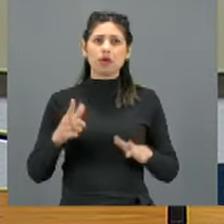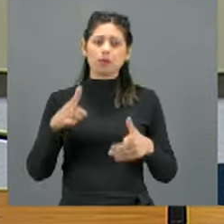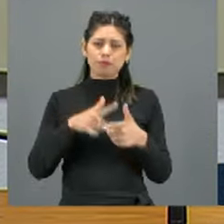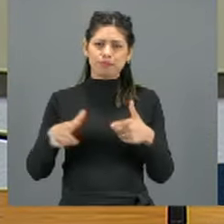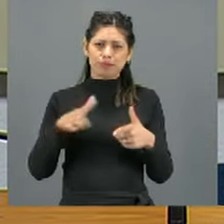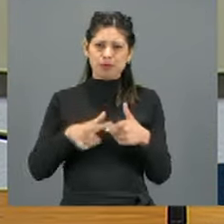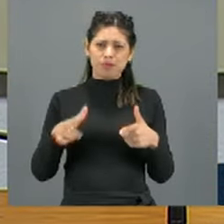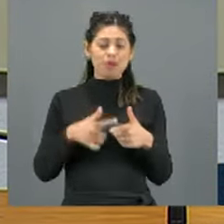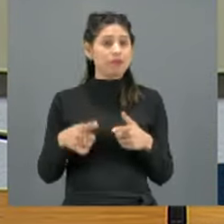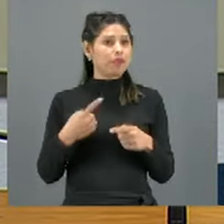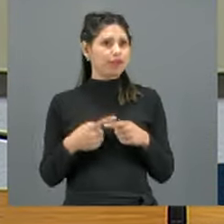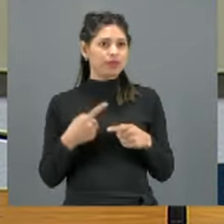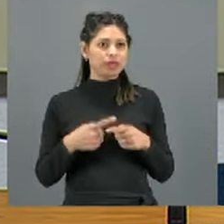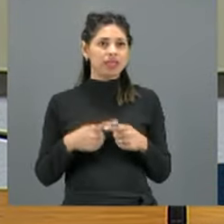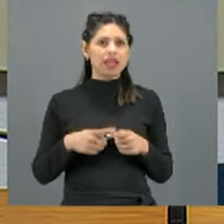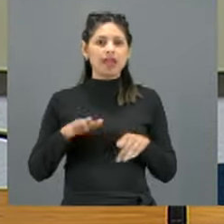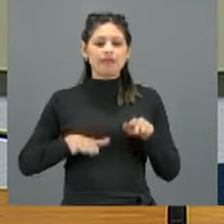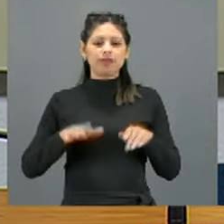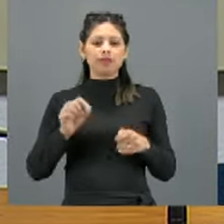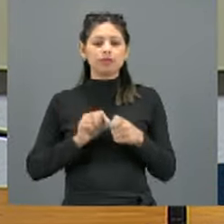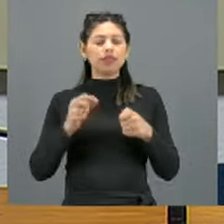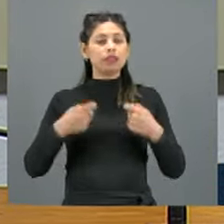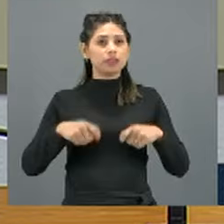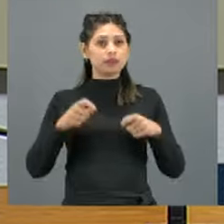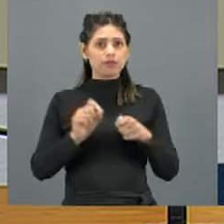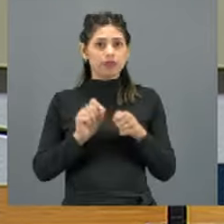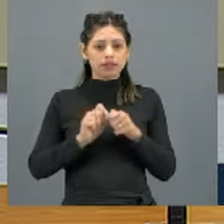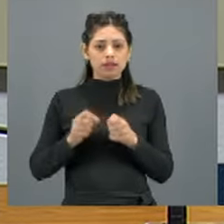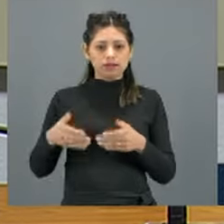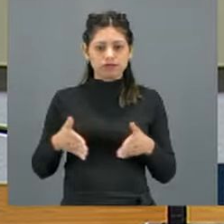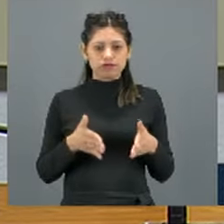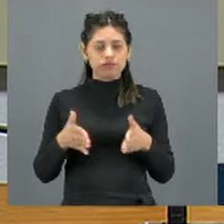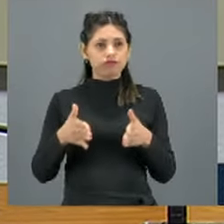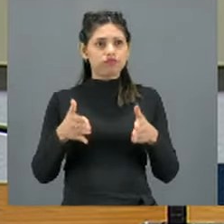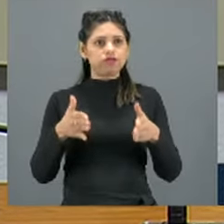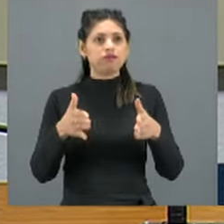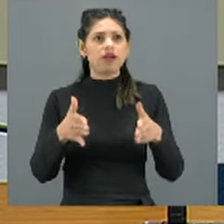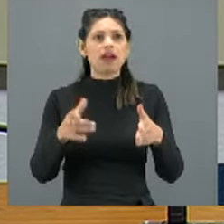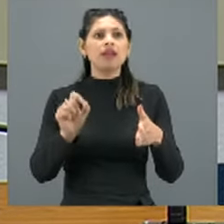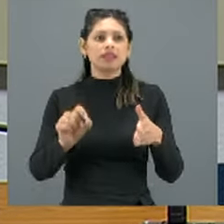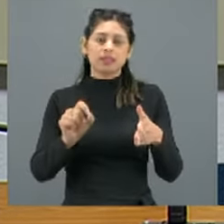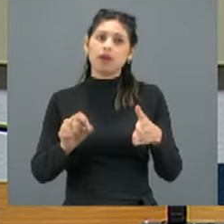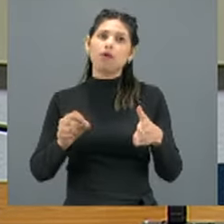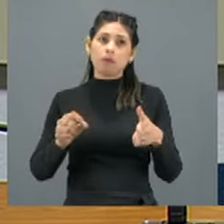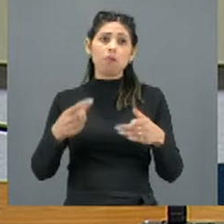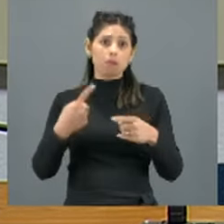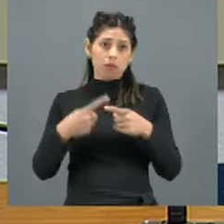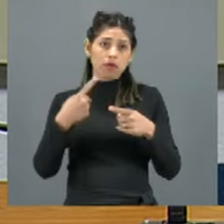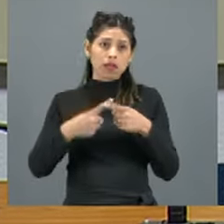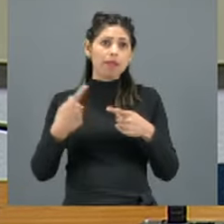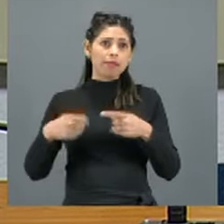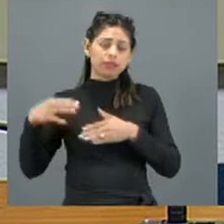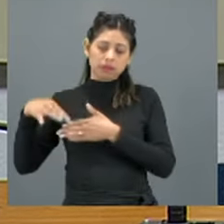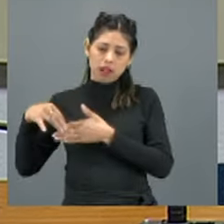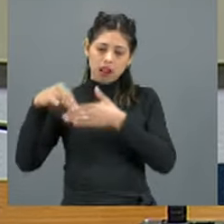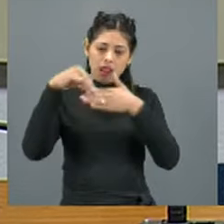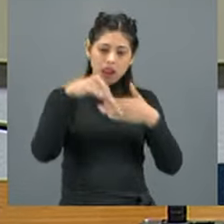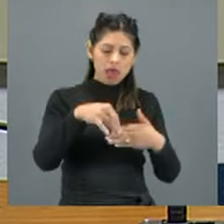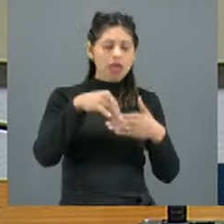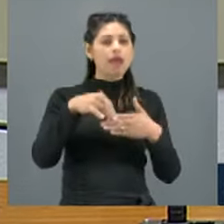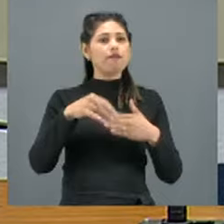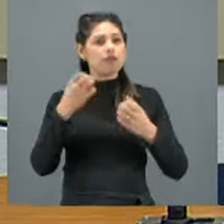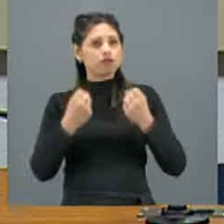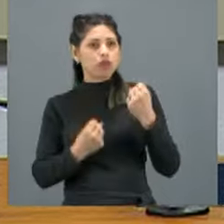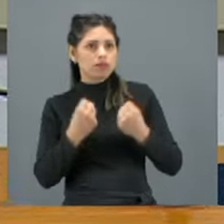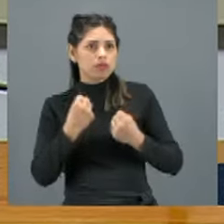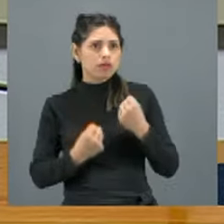suaviza a dor. Você leva o maquinário e tal, só que aquilo vai ser permanente. A palavra que